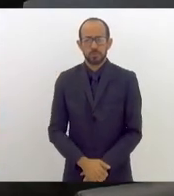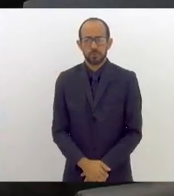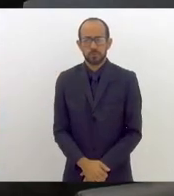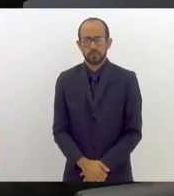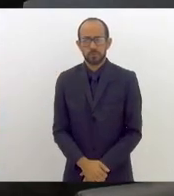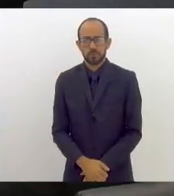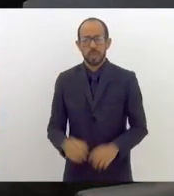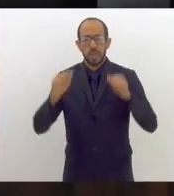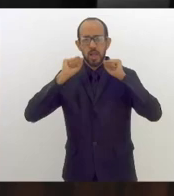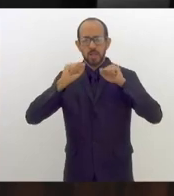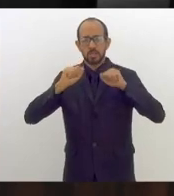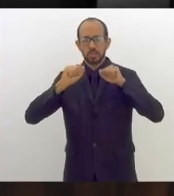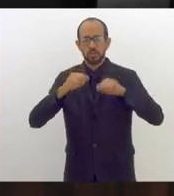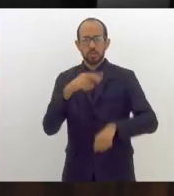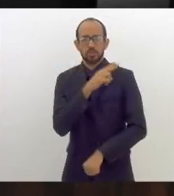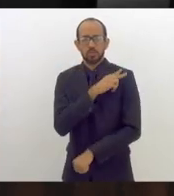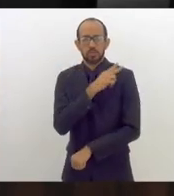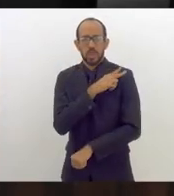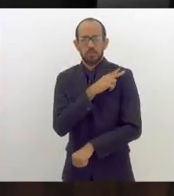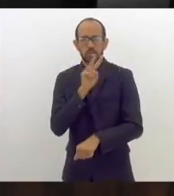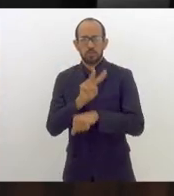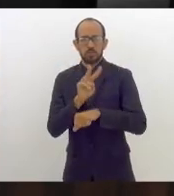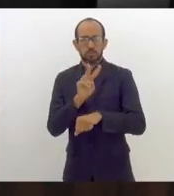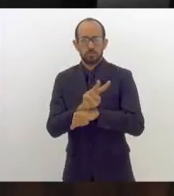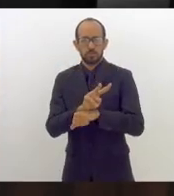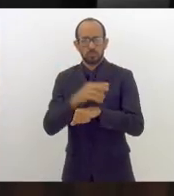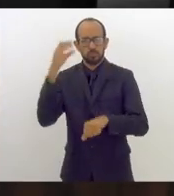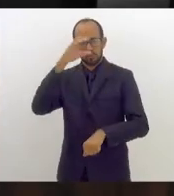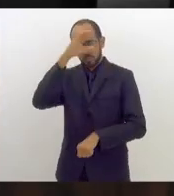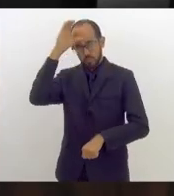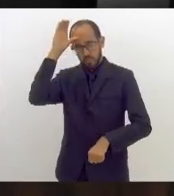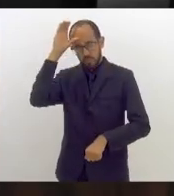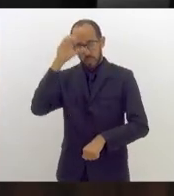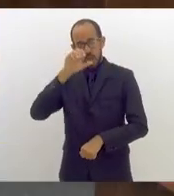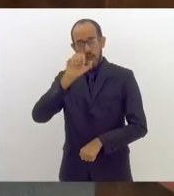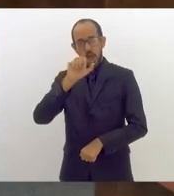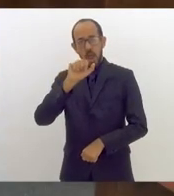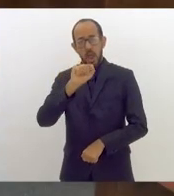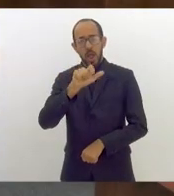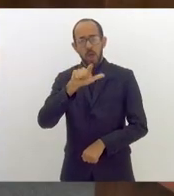assessor chefe da secretaria de Defesa do Consumidor Alcindo Fernandes